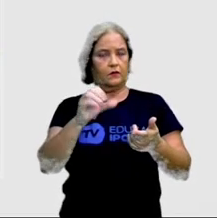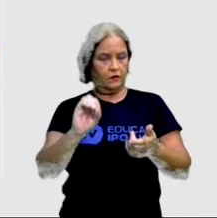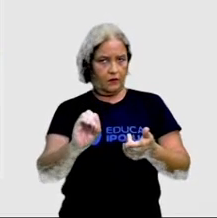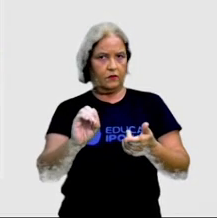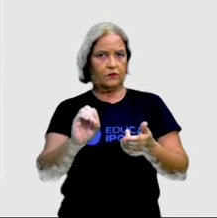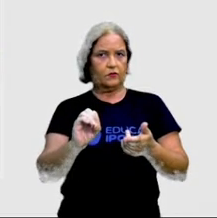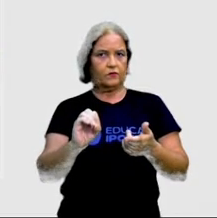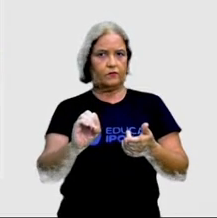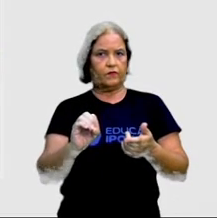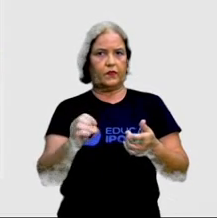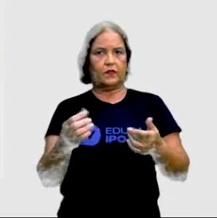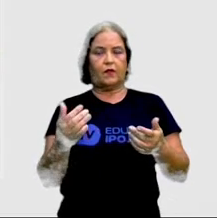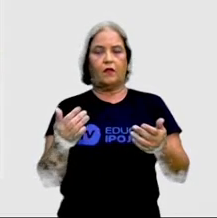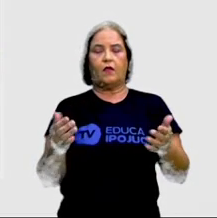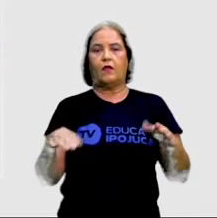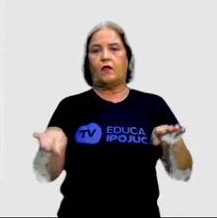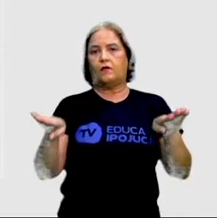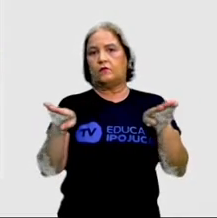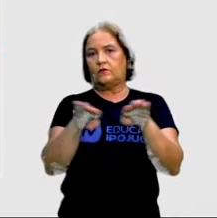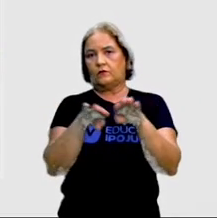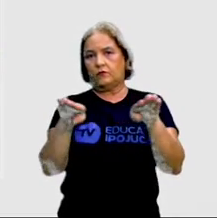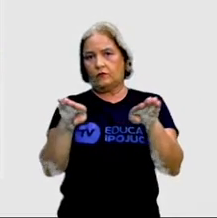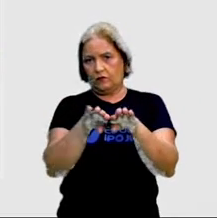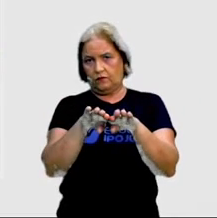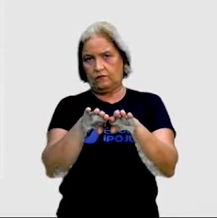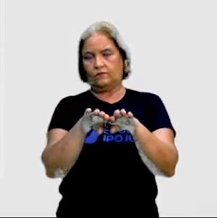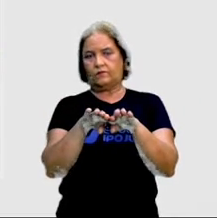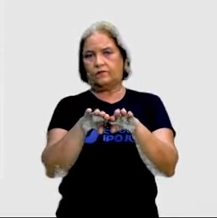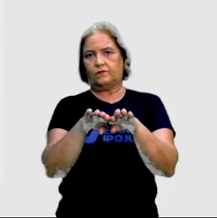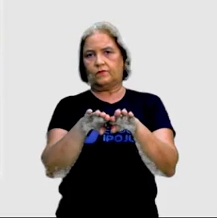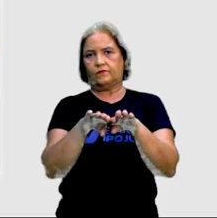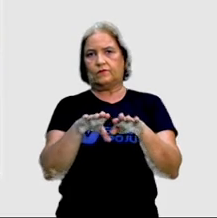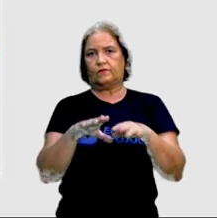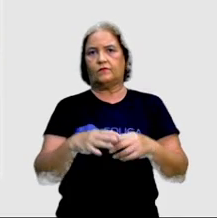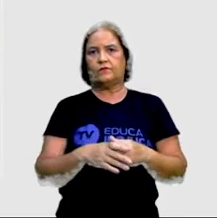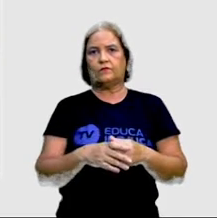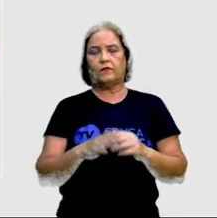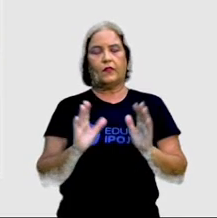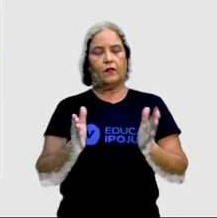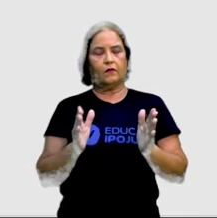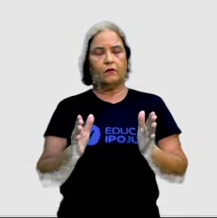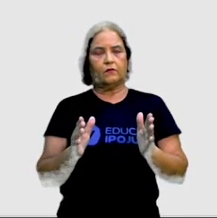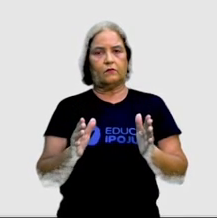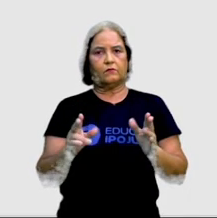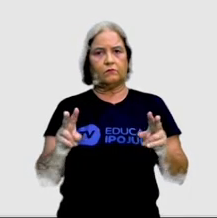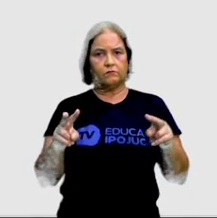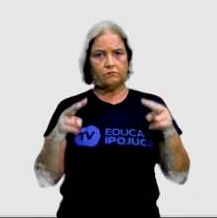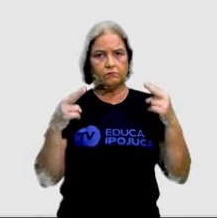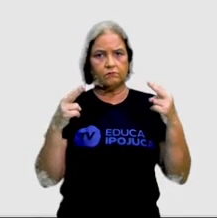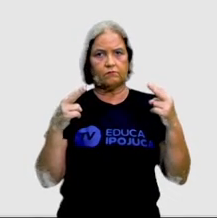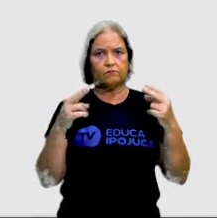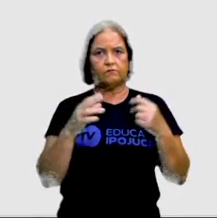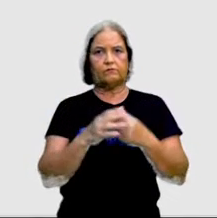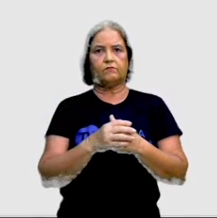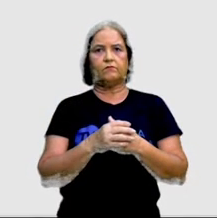eu gosto temos o que a mesma quantidade Agora presta atenção tá crianças